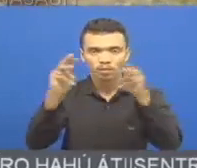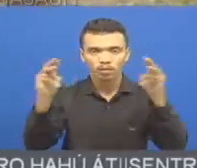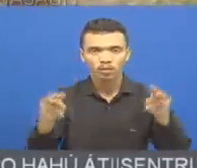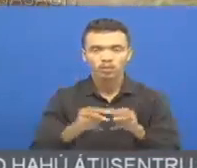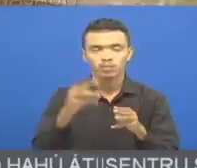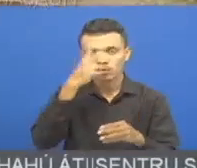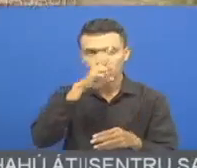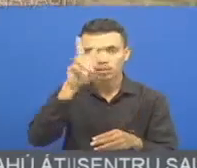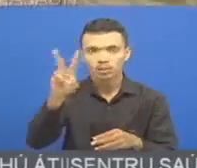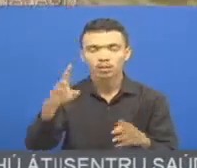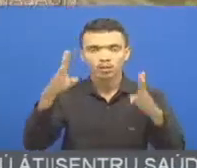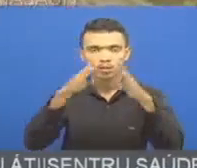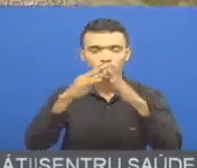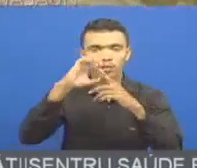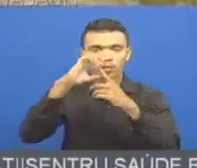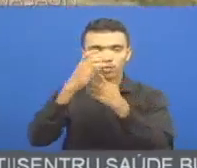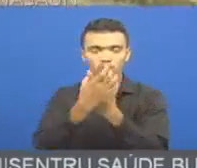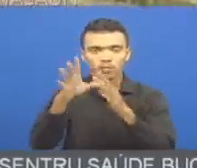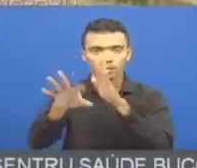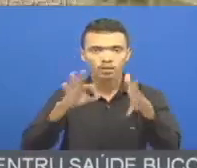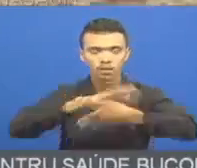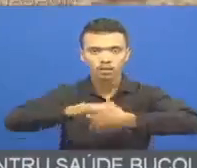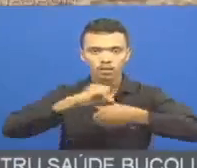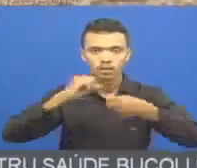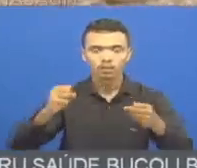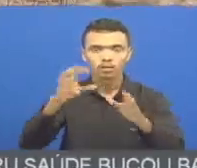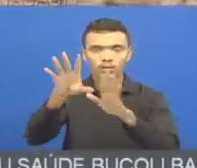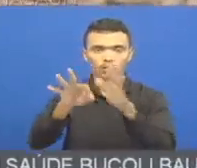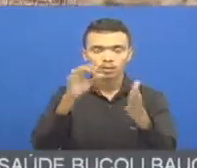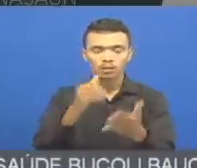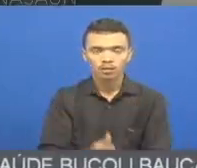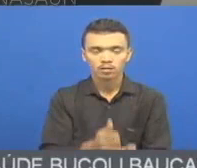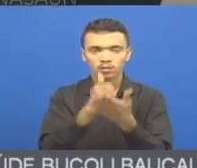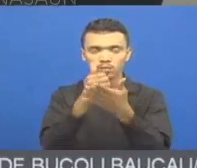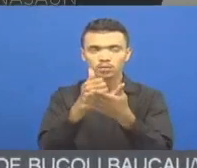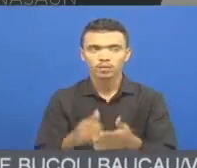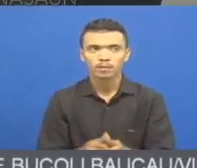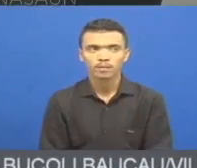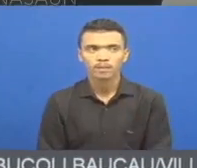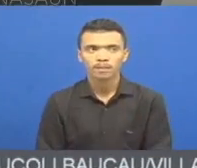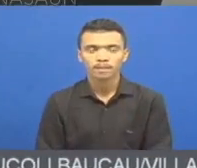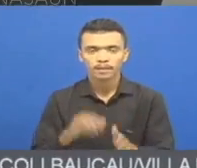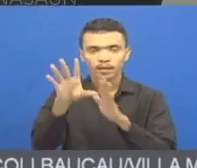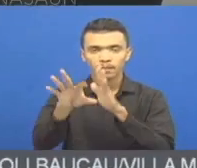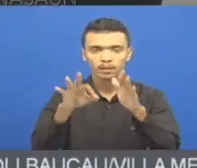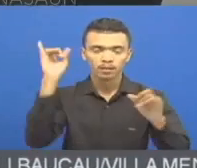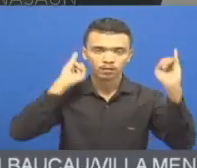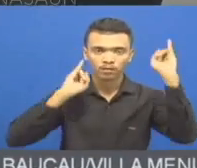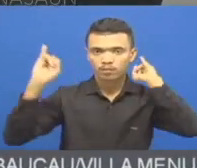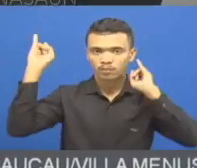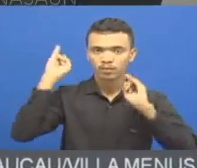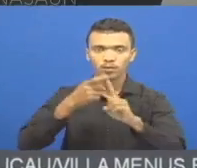onde identifica uma cultural na berretan estragos, onde retan apoio. A mim foi para retan informação, tanto